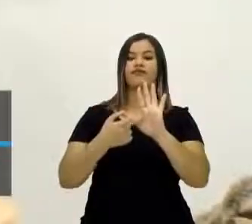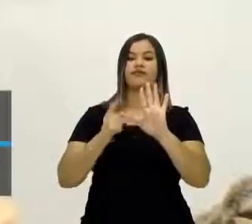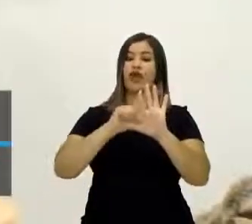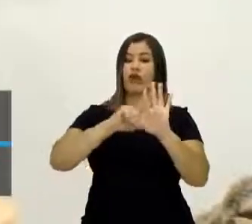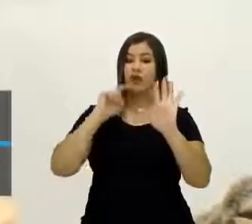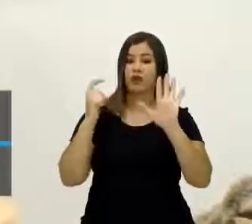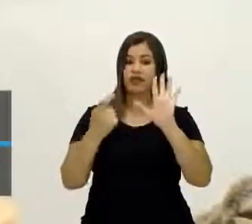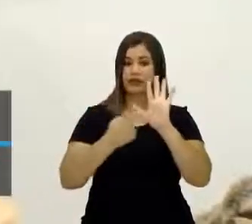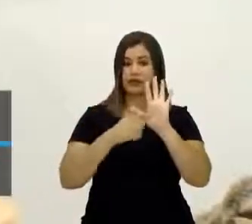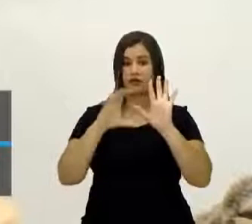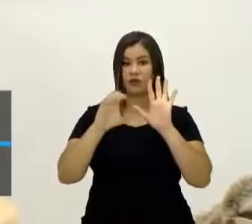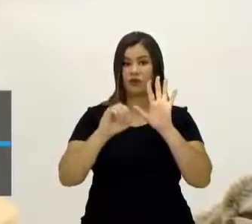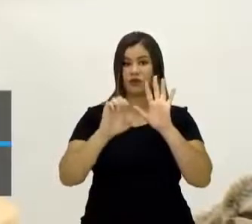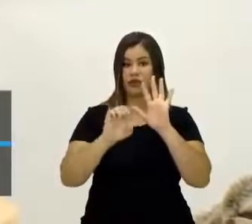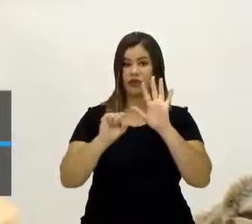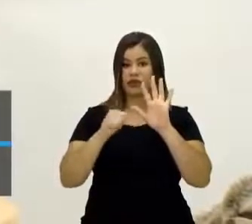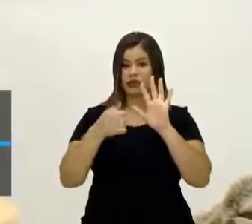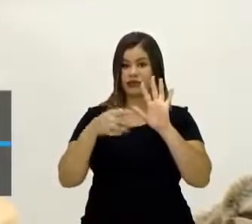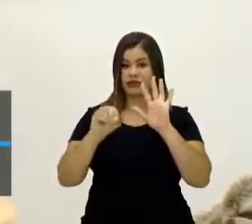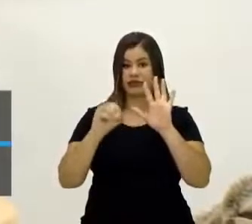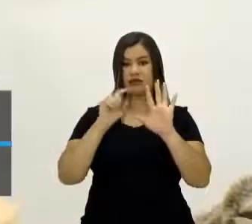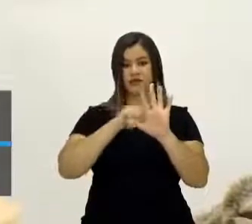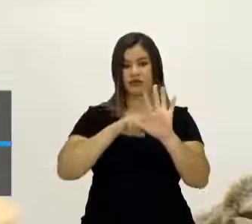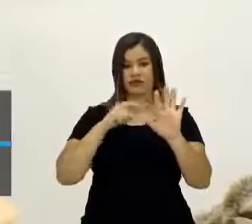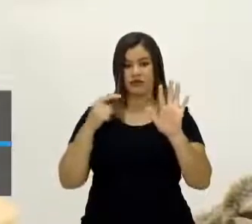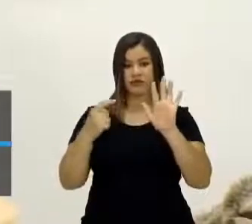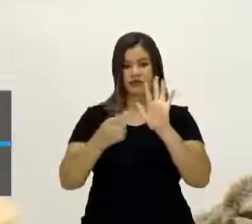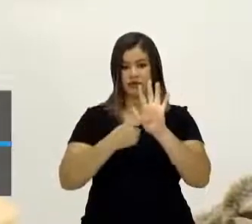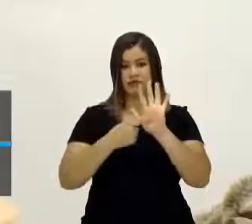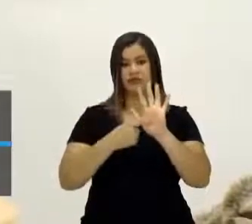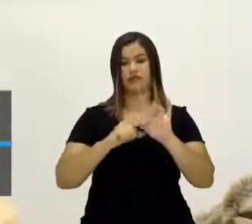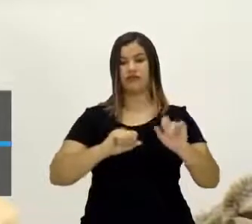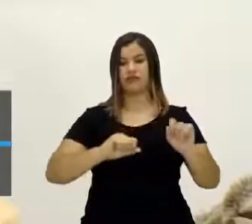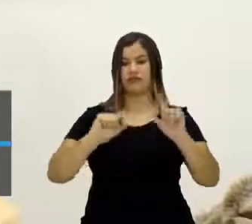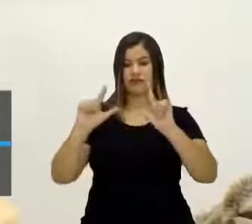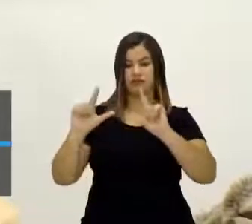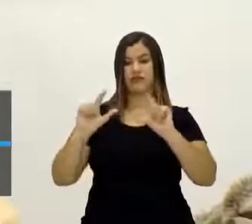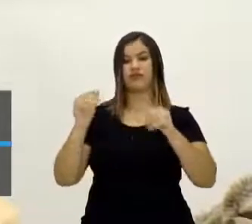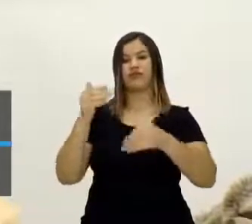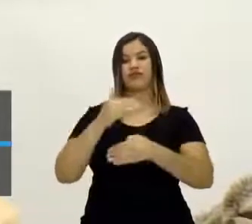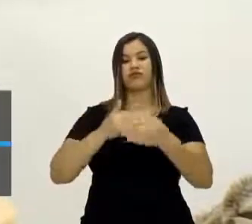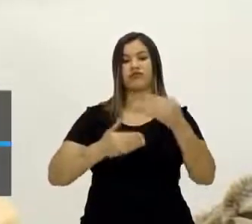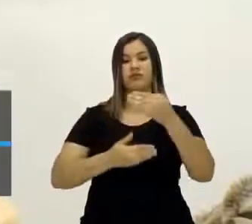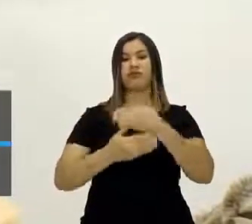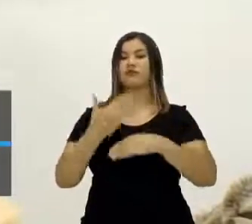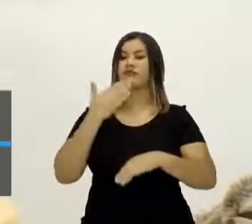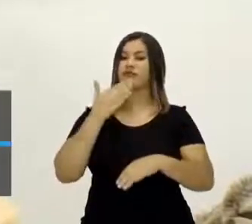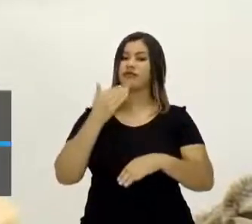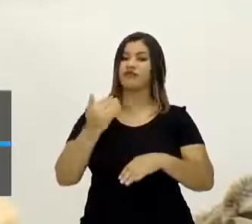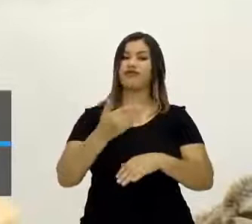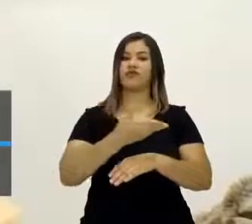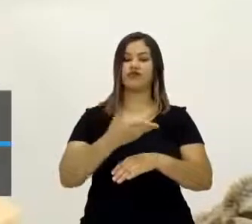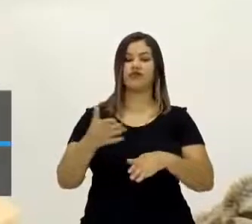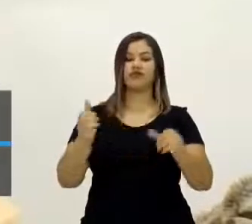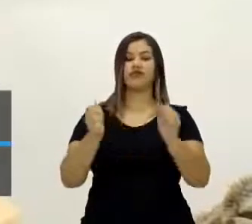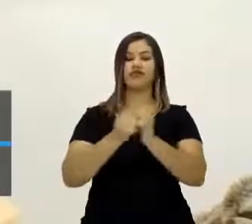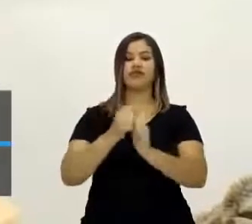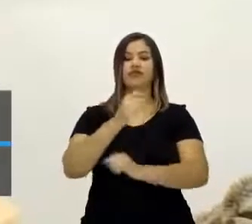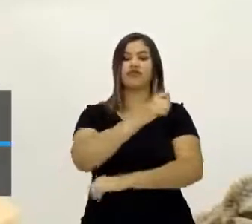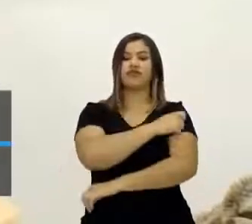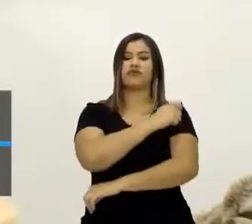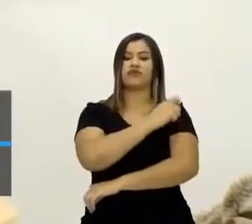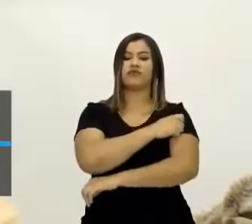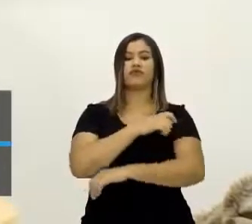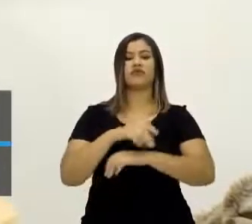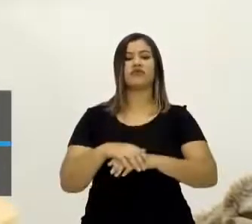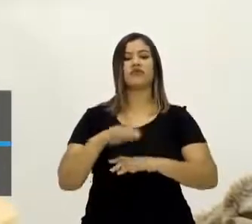organizada tem esses slides aí para vocês. Eu vou pedir para que vocês façam isso com os alunos. A gente às vezes